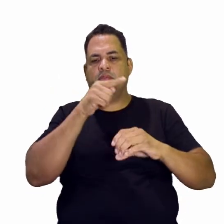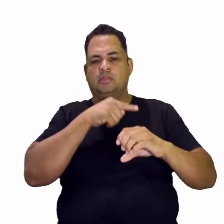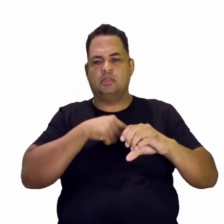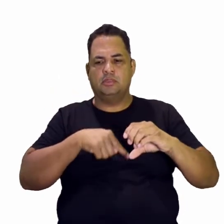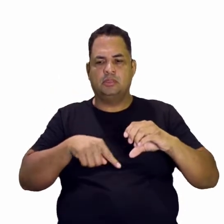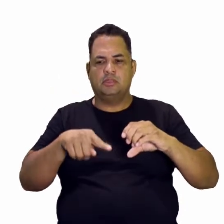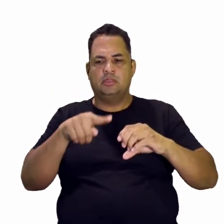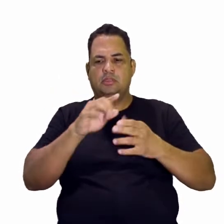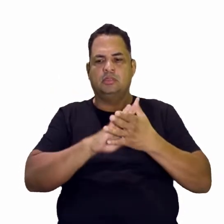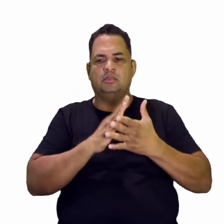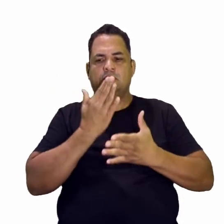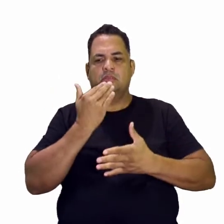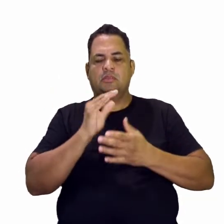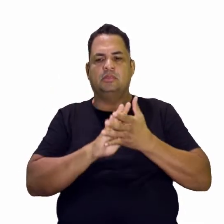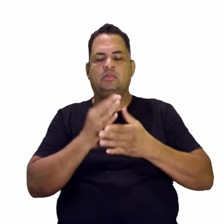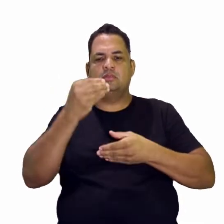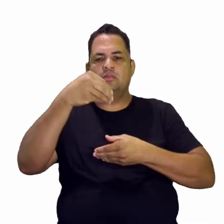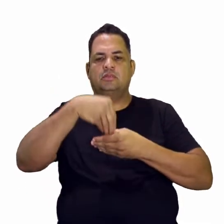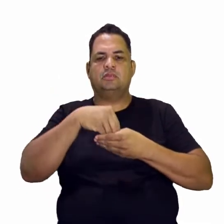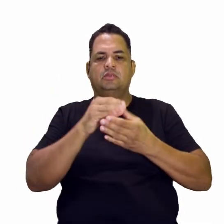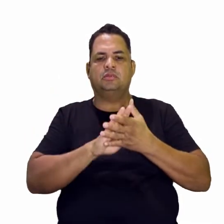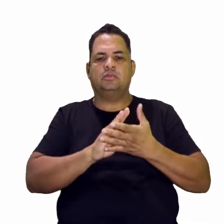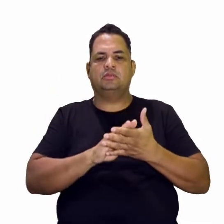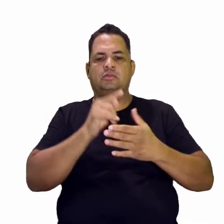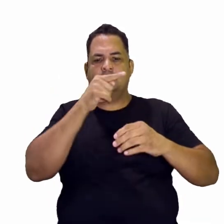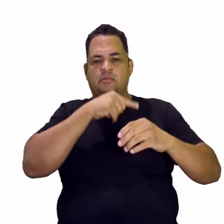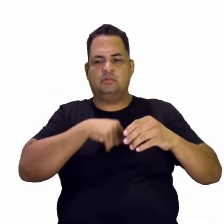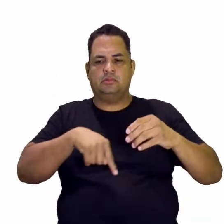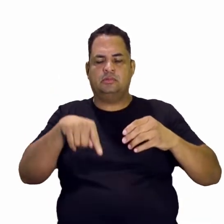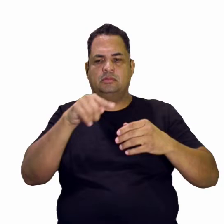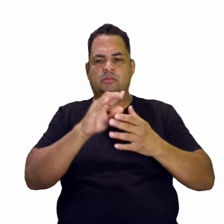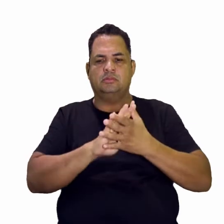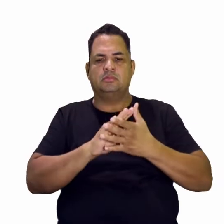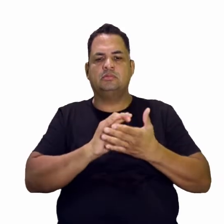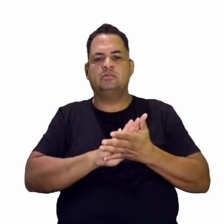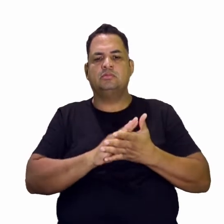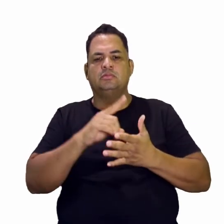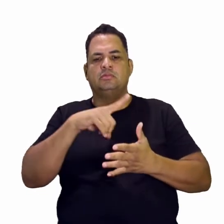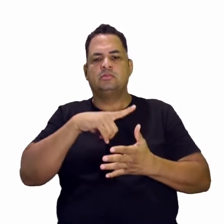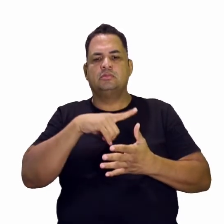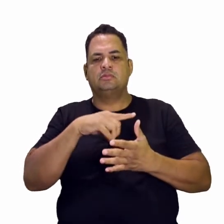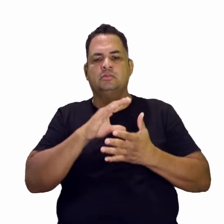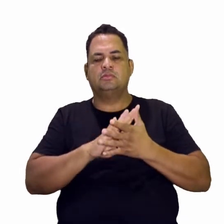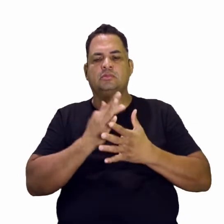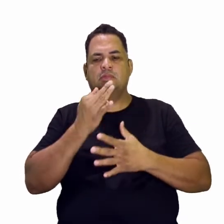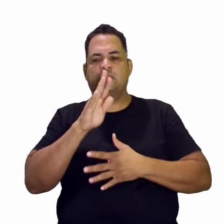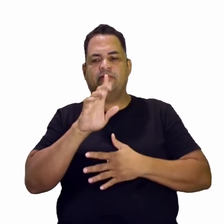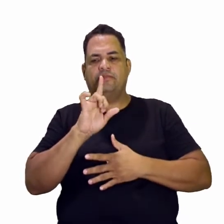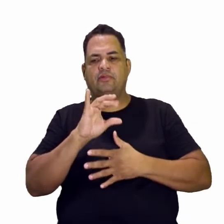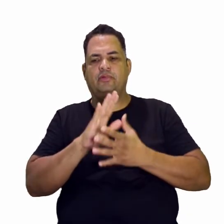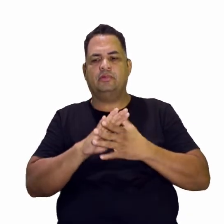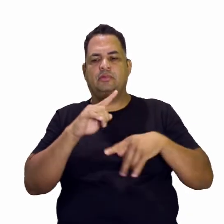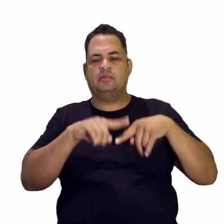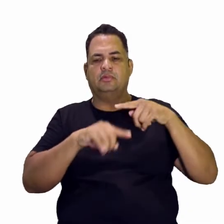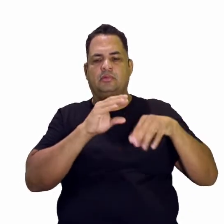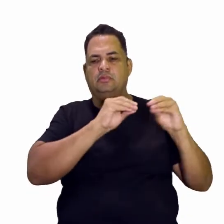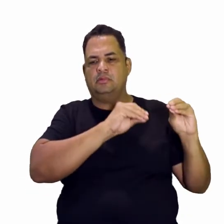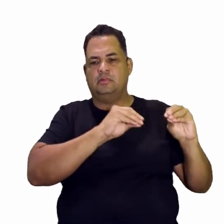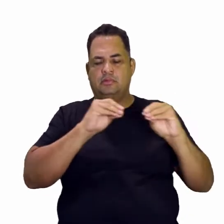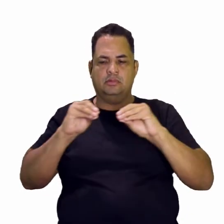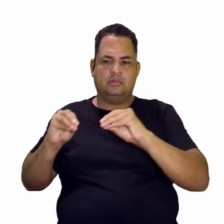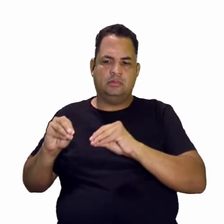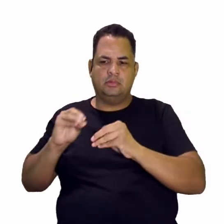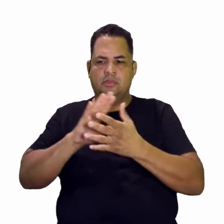alimentares e a gente vai ver que dentro das cadeias alimentares há o fluxo de matéria e também o transporte ou